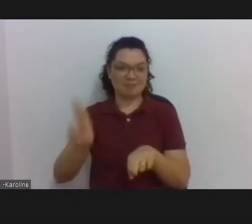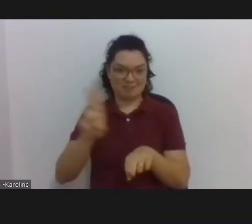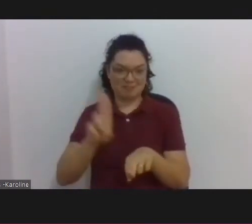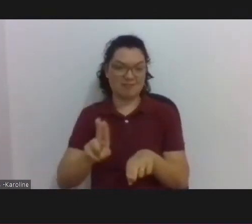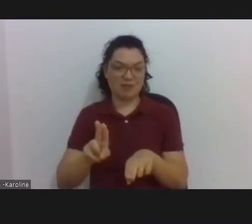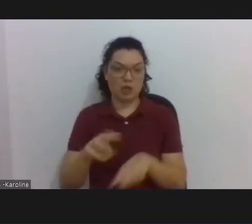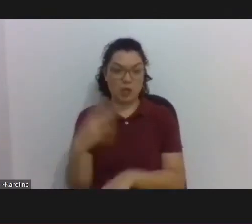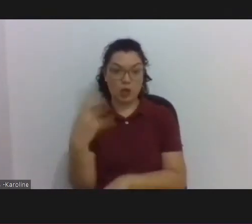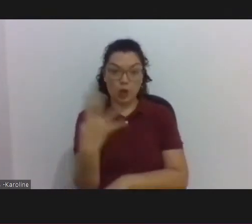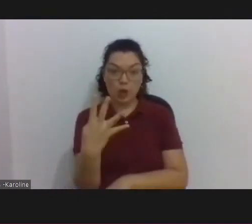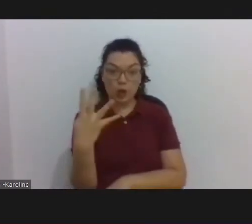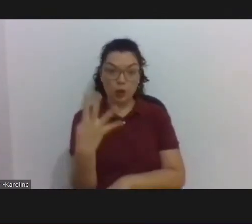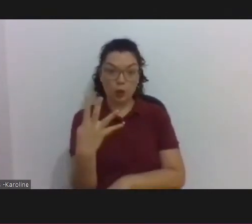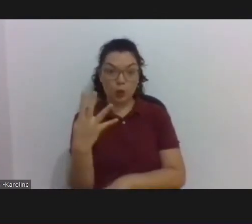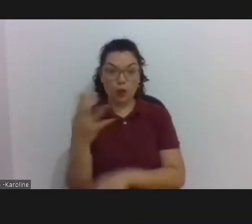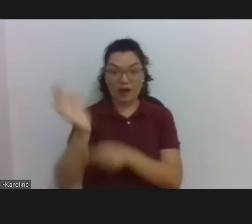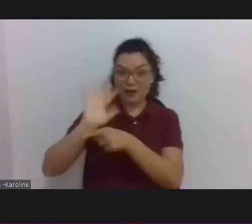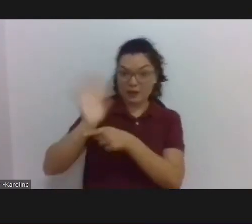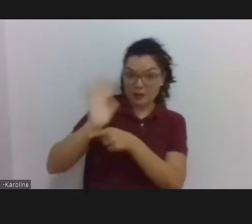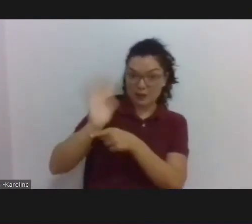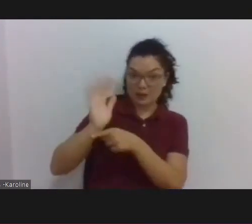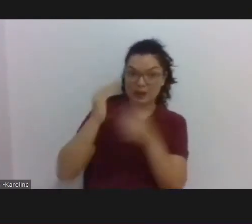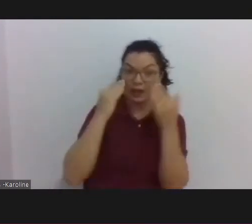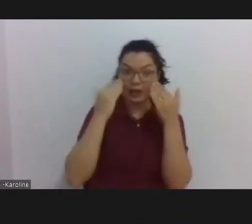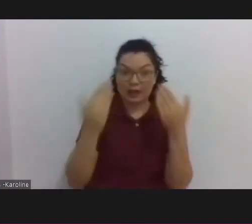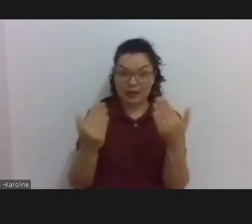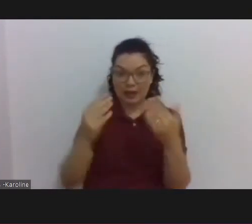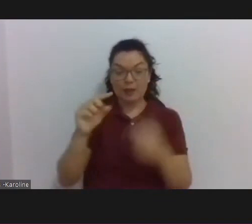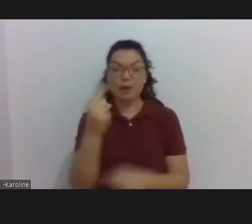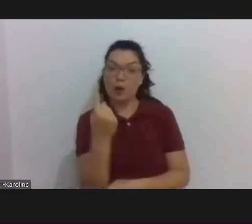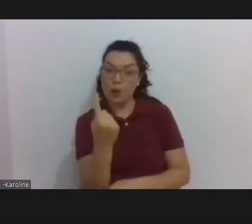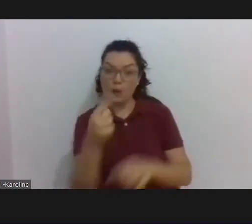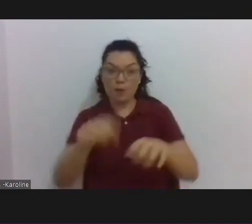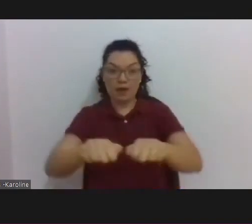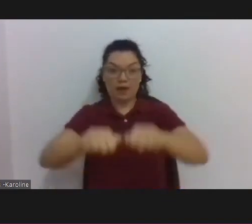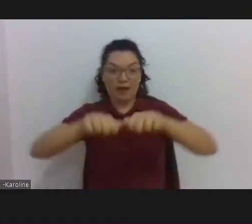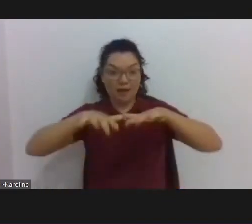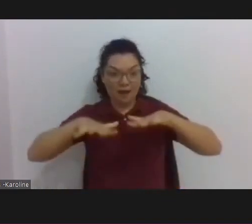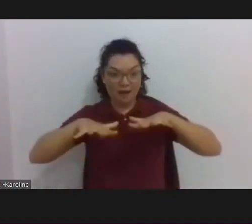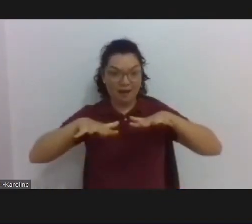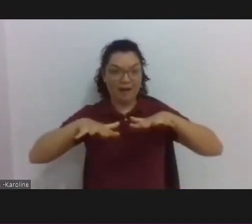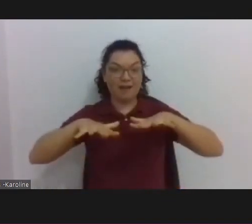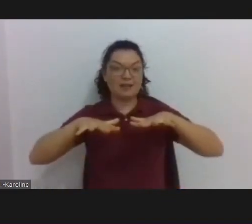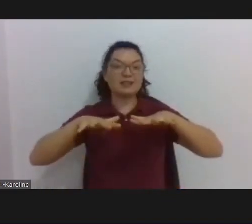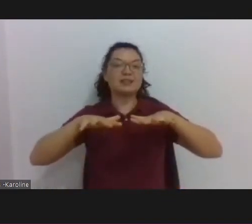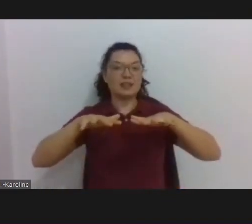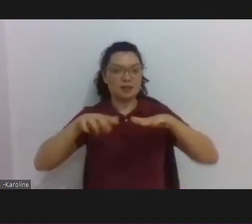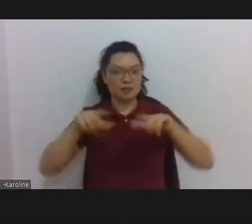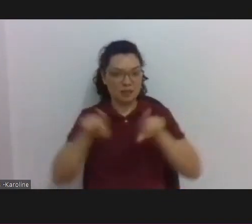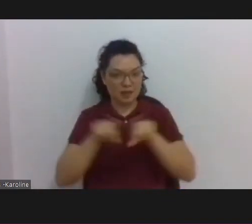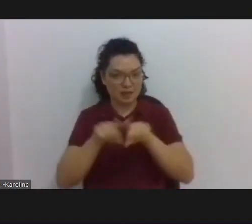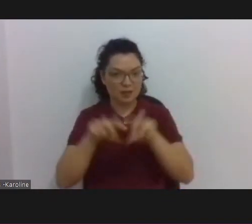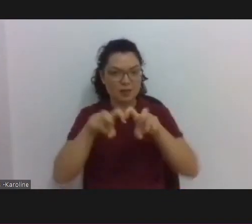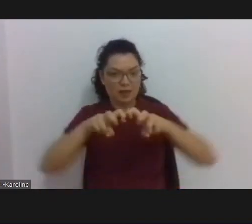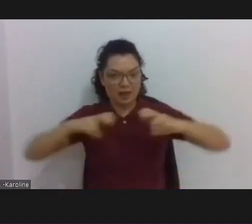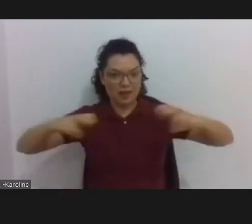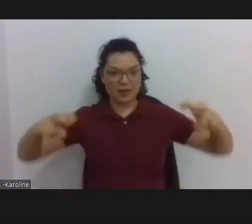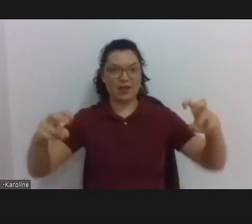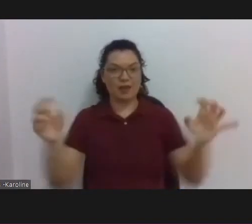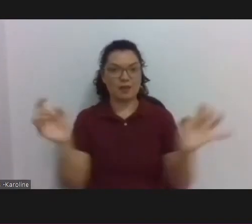de cinema, além da Assembleia Geral, das premiações, das mesas de abertura, de encerramento e da festa que nos